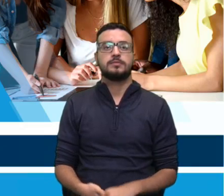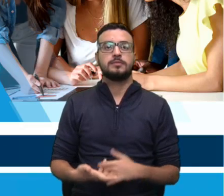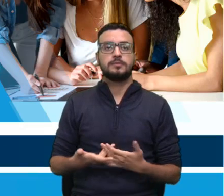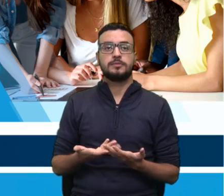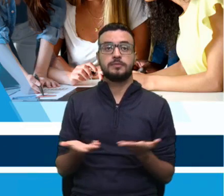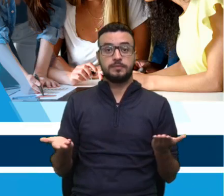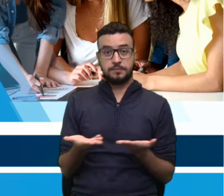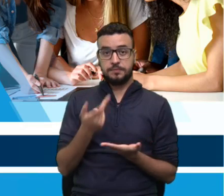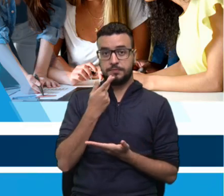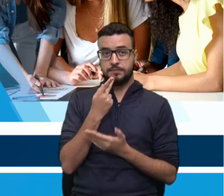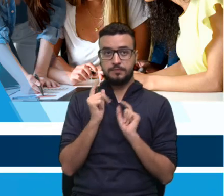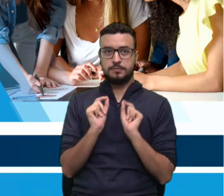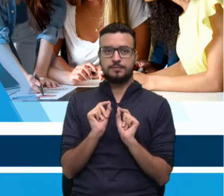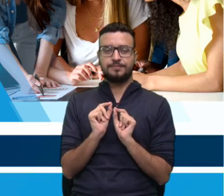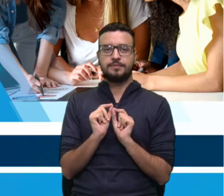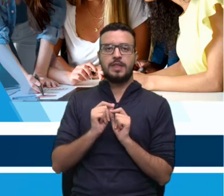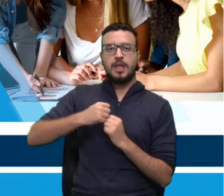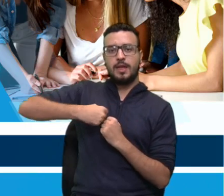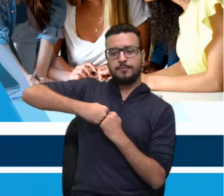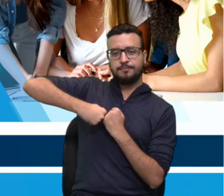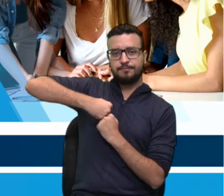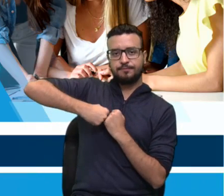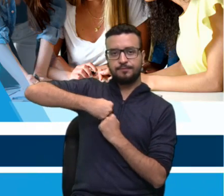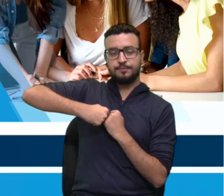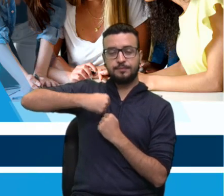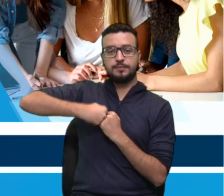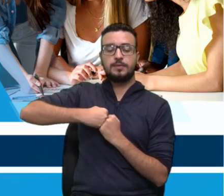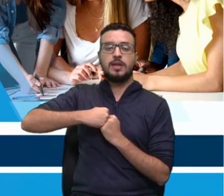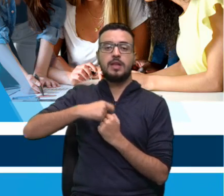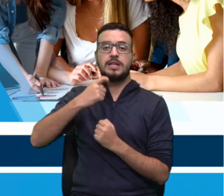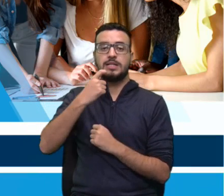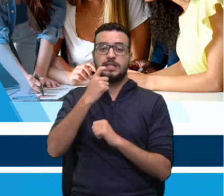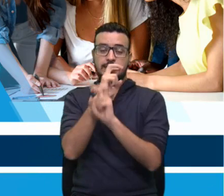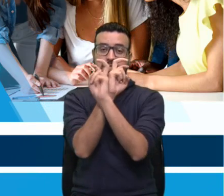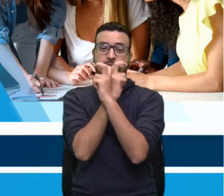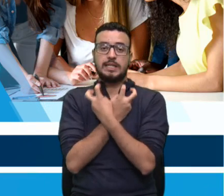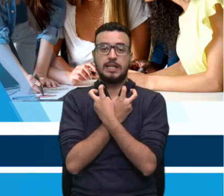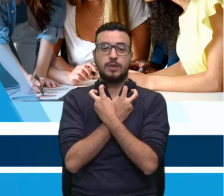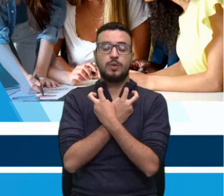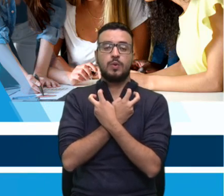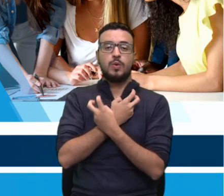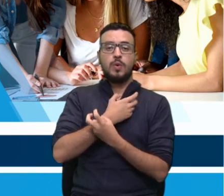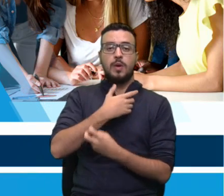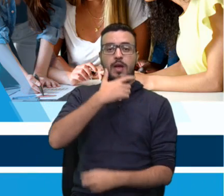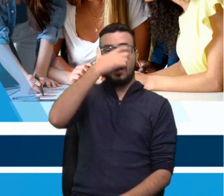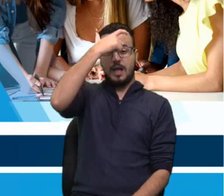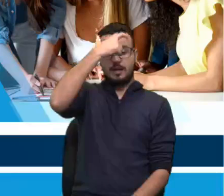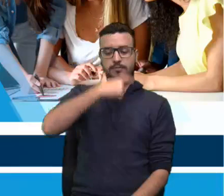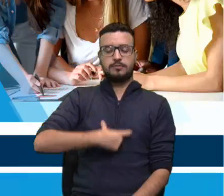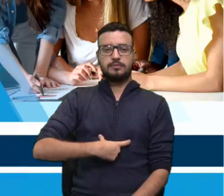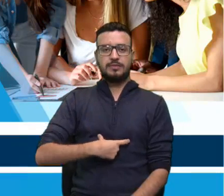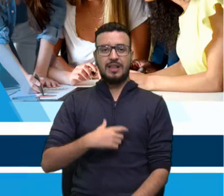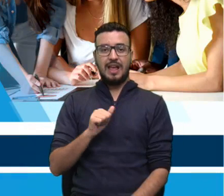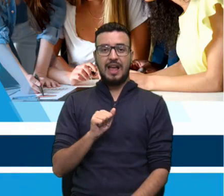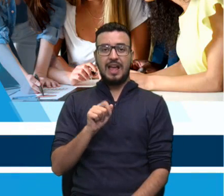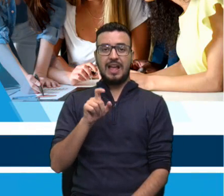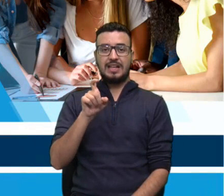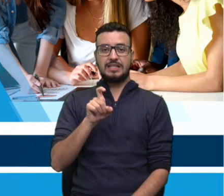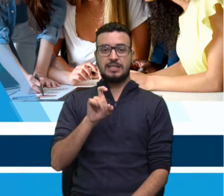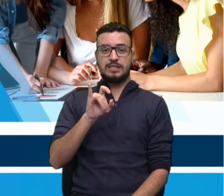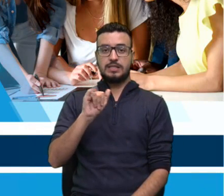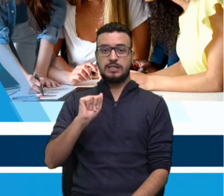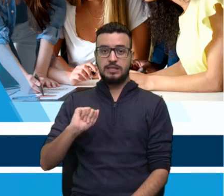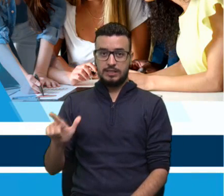Agora eu vou falar das articulações do esqueleto axial. Isso para vocês compreenderem